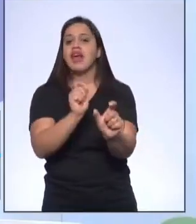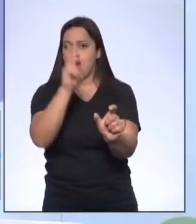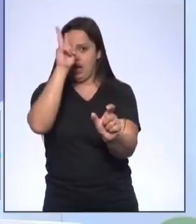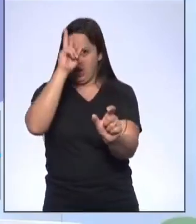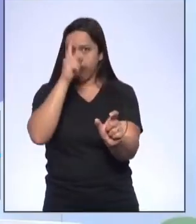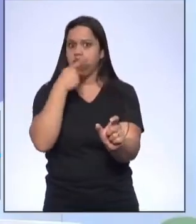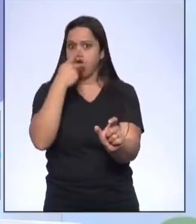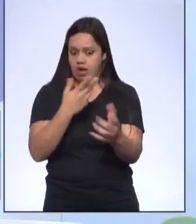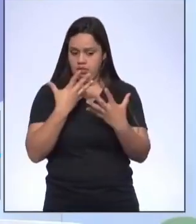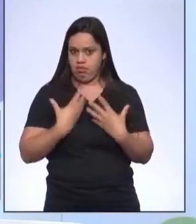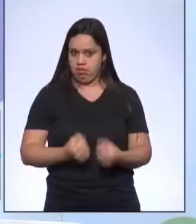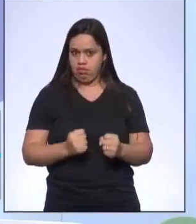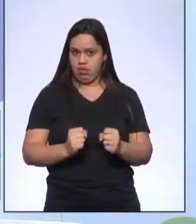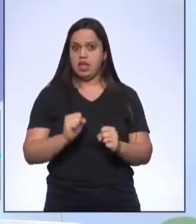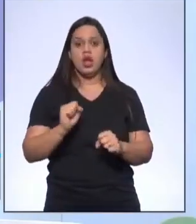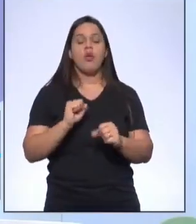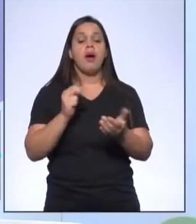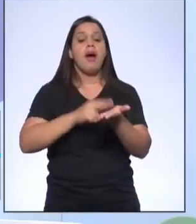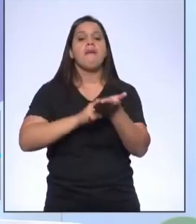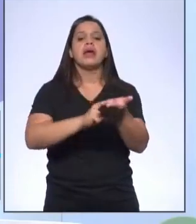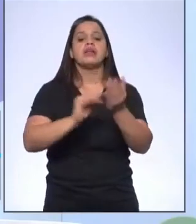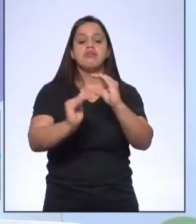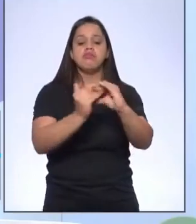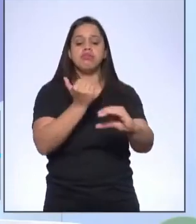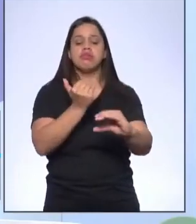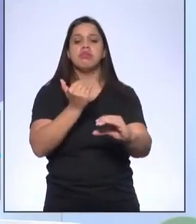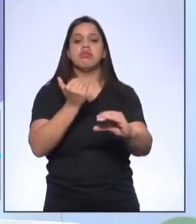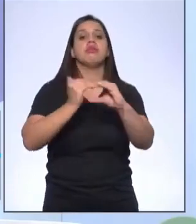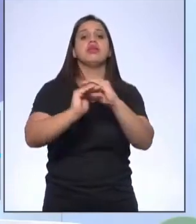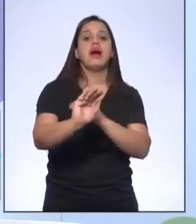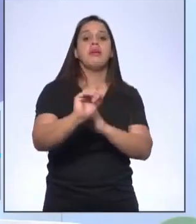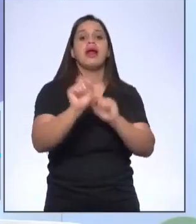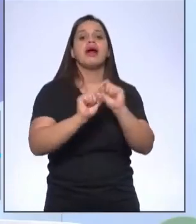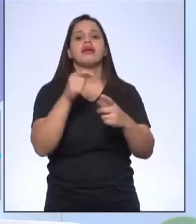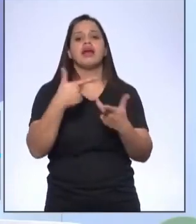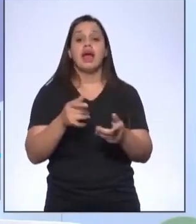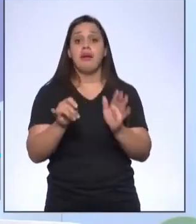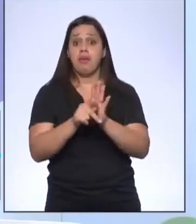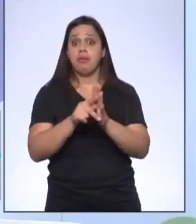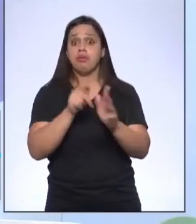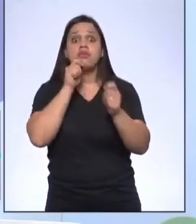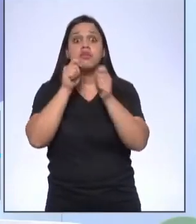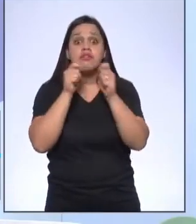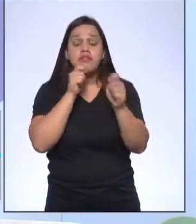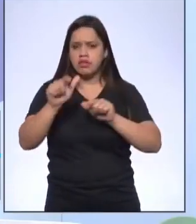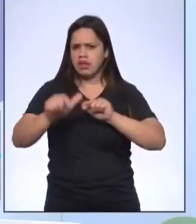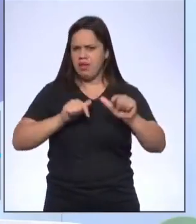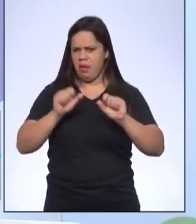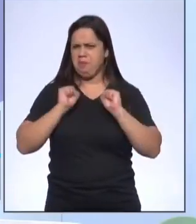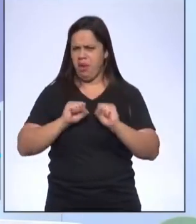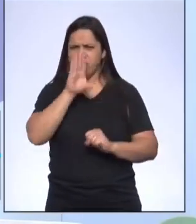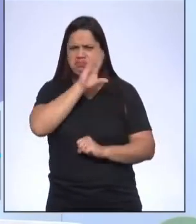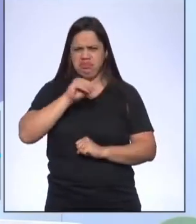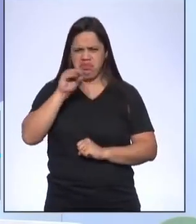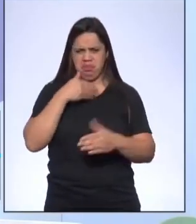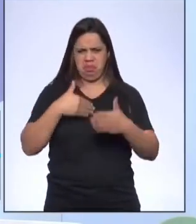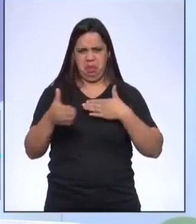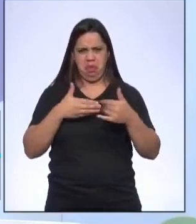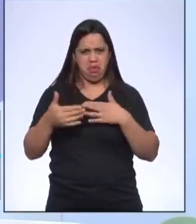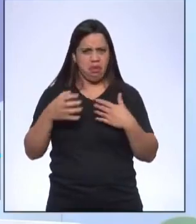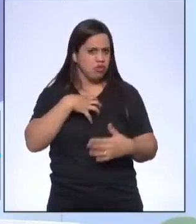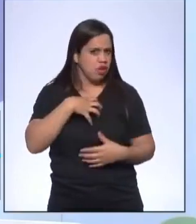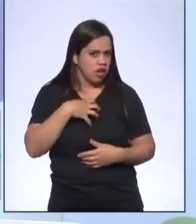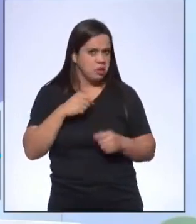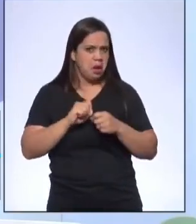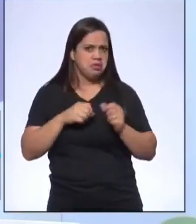receptor? Então, para quem eu vou enviar essa mensagem? Com quem eu estou conversando? Sei lá, é uma entrevista de emprego? Eu posso falar de qualquer forma? Eu posso falar de